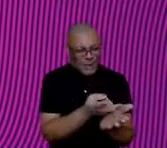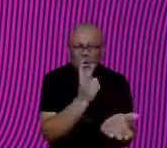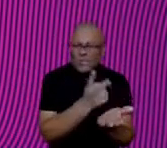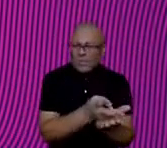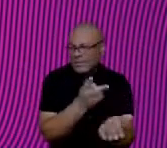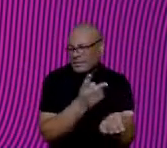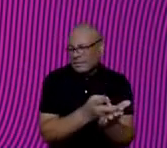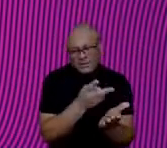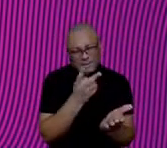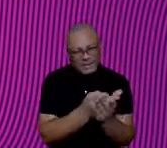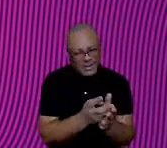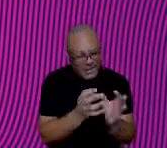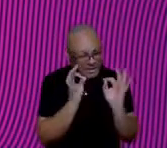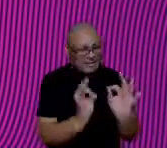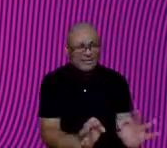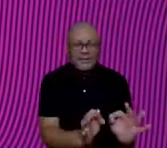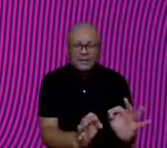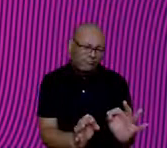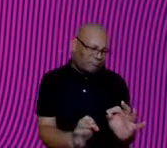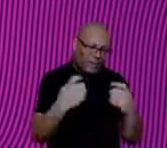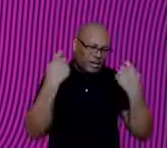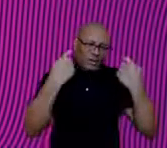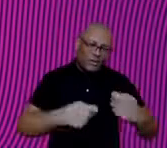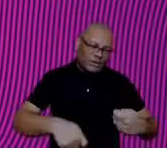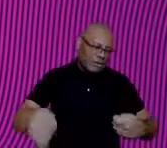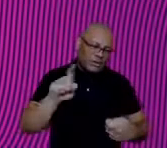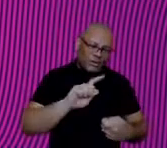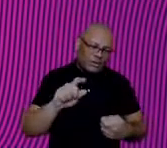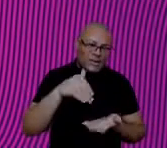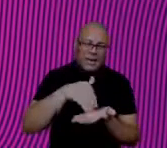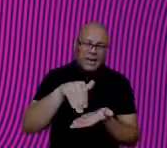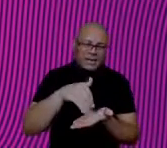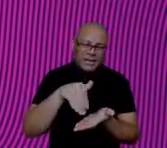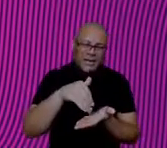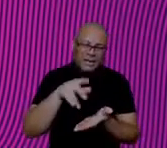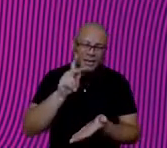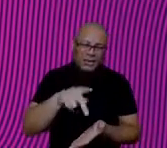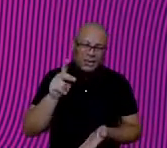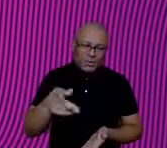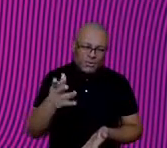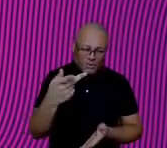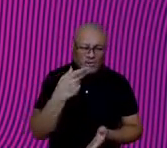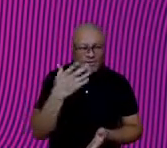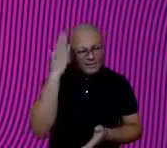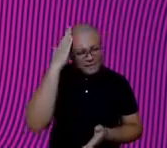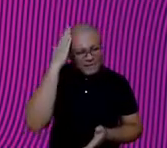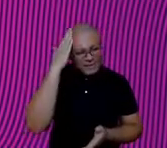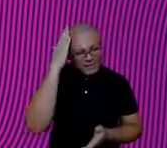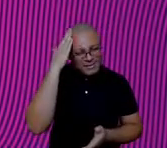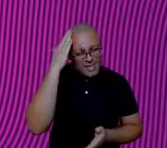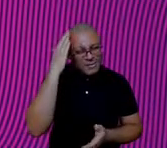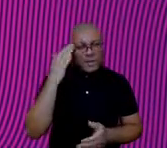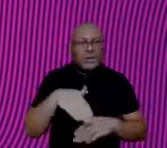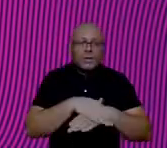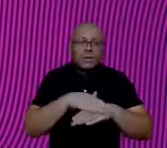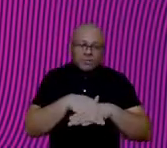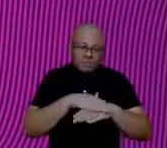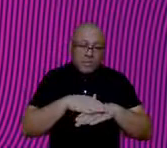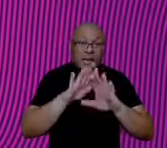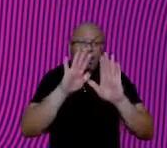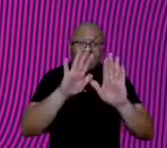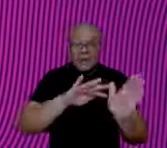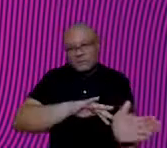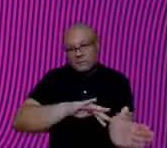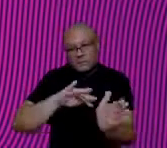redondinho, né? Um quadro esse que a secretária do professor diagnostica lá na recepção do consultório. Mas eu acho que, cada vez